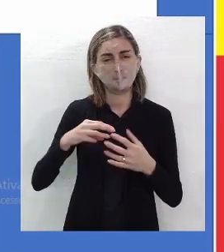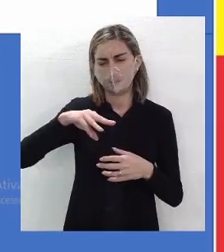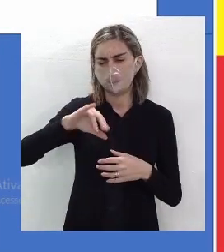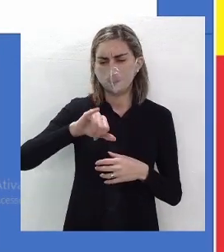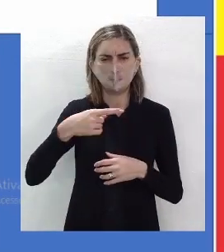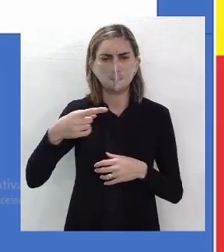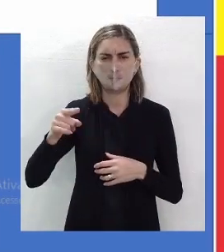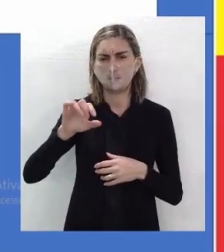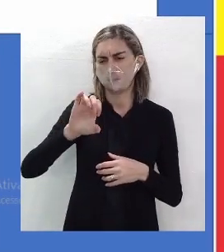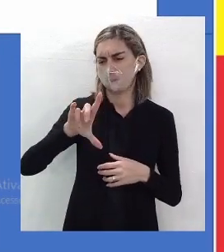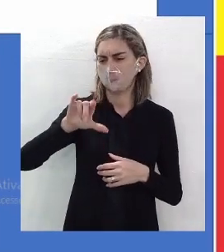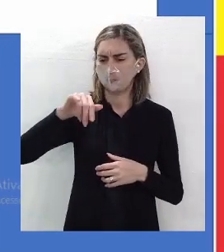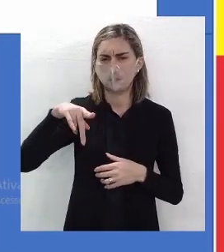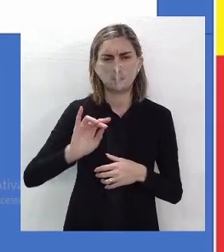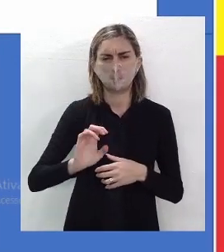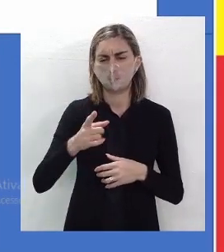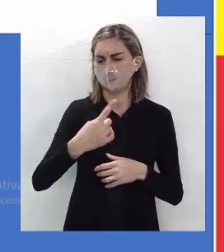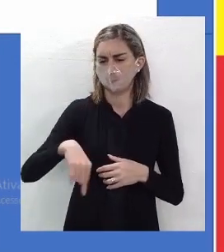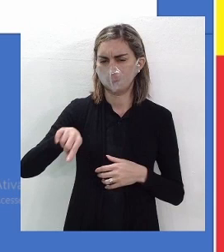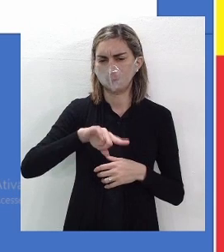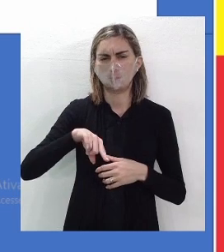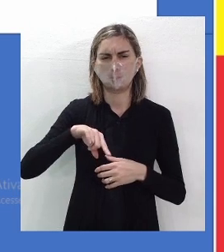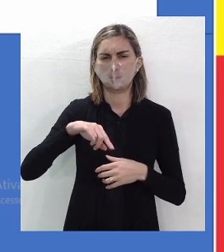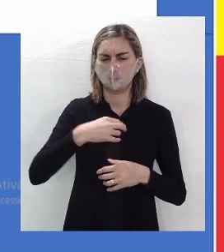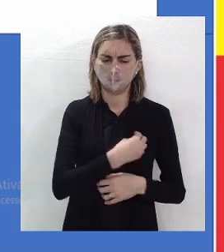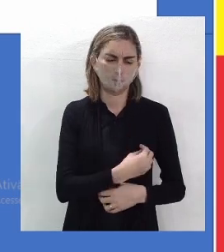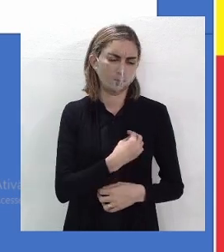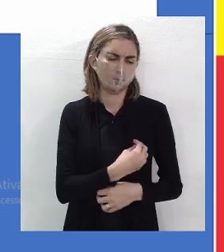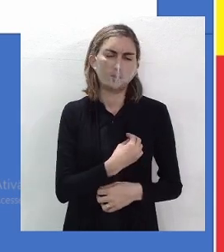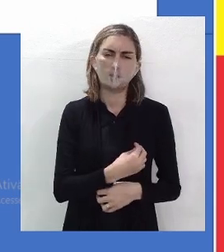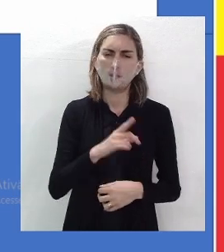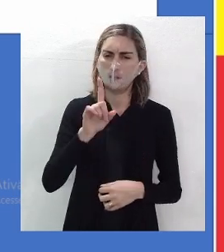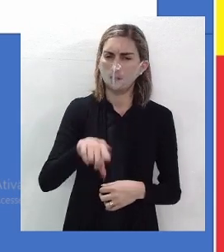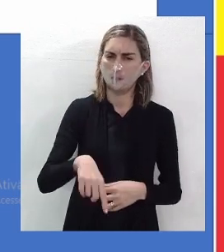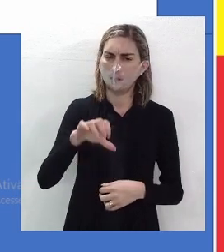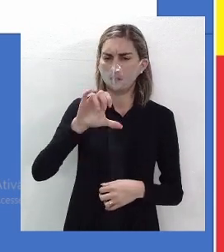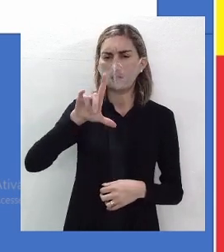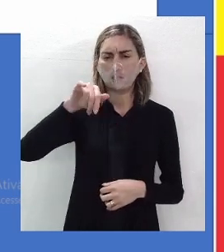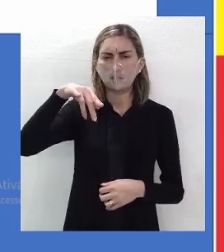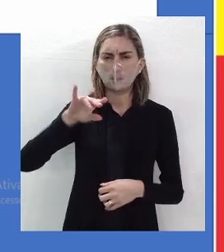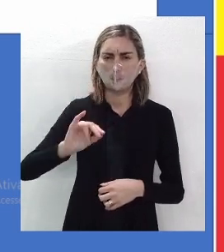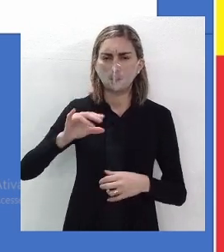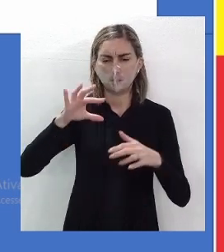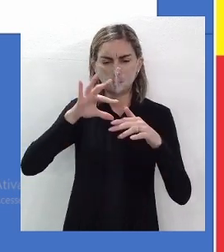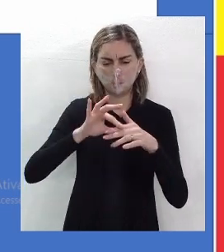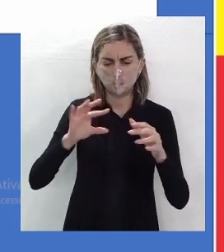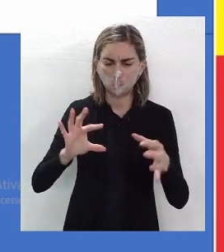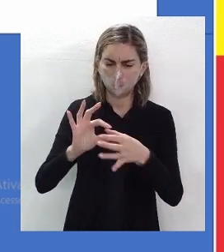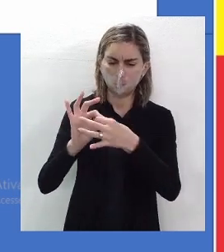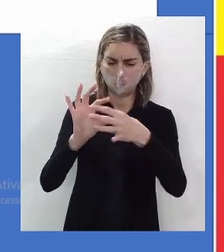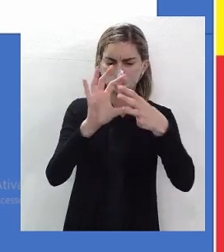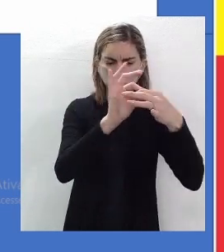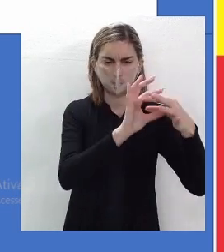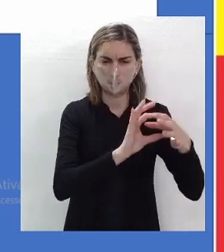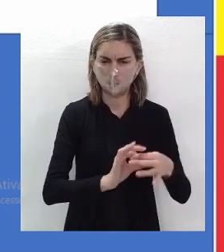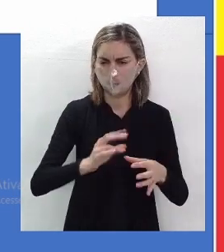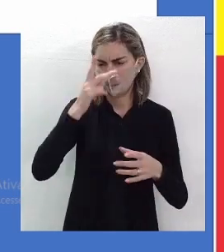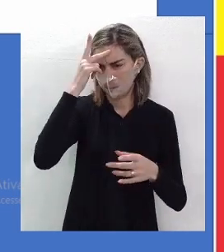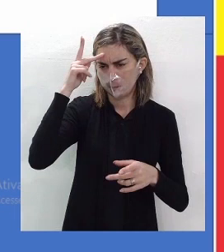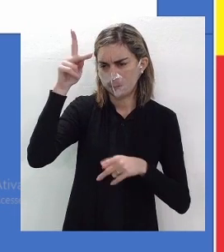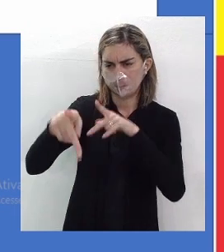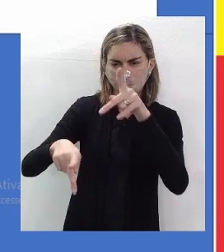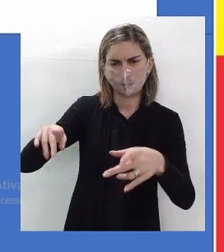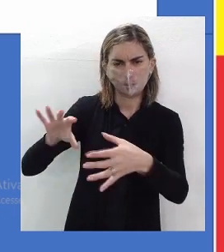Missão Clipe. Nossa missão nesta vida é ser um clipe. Unir e unir-se as